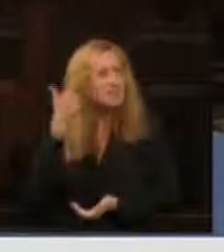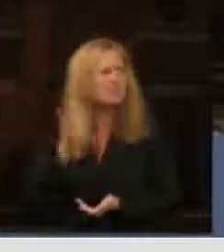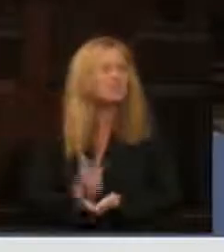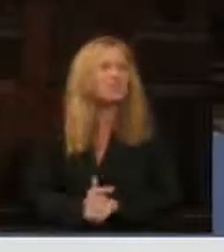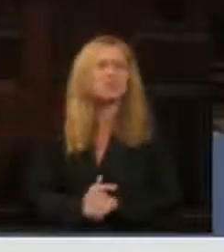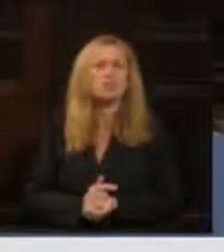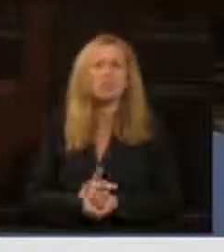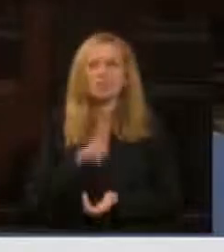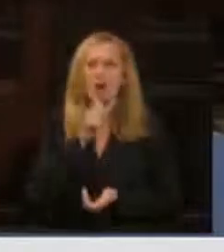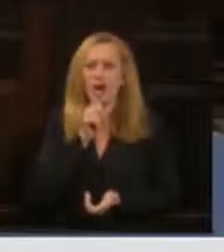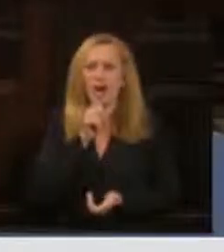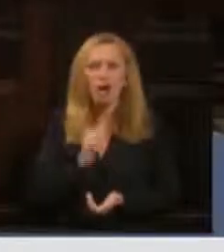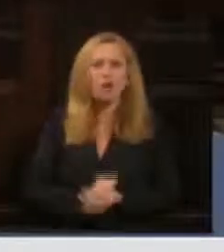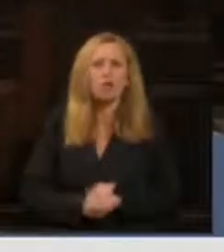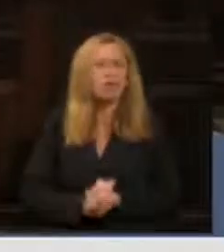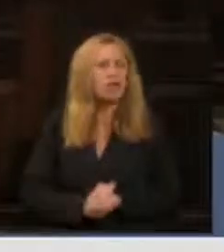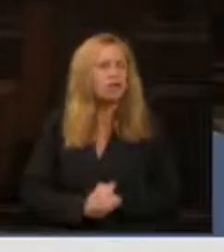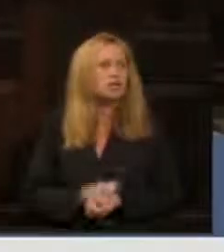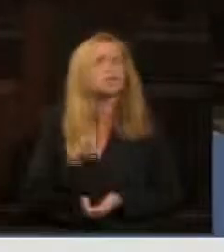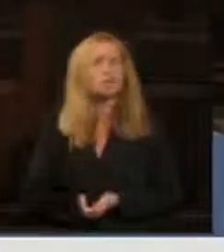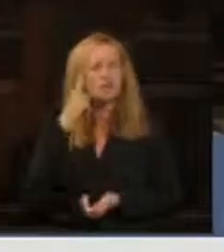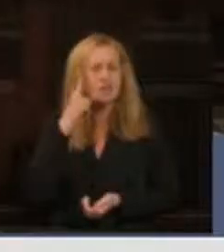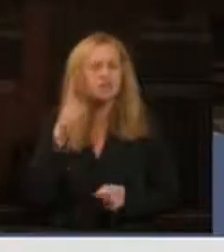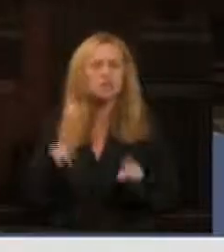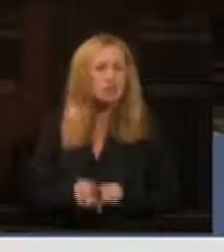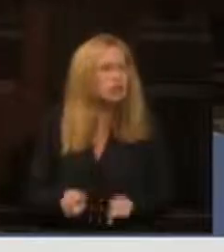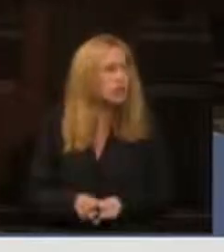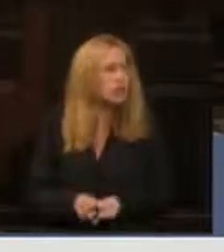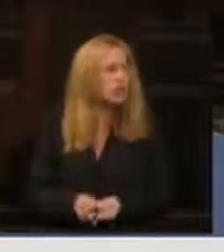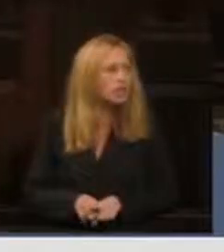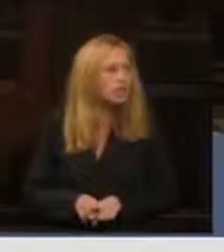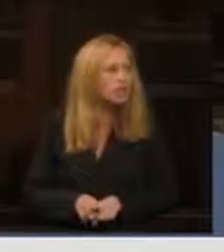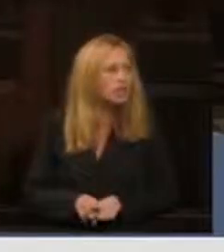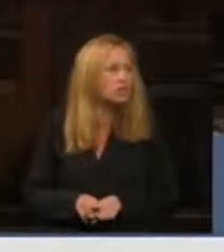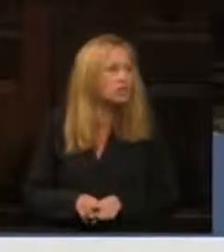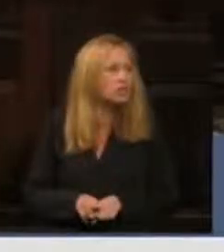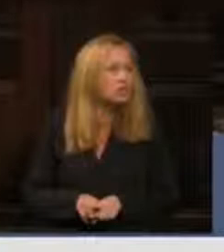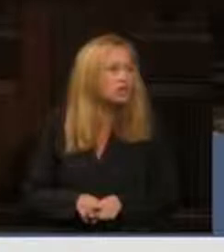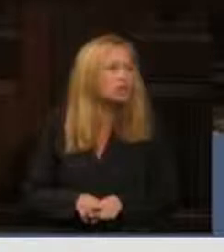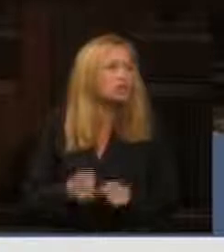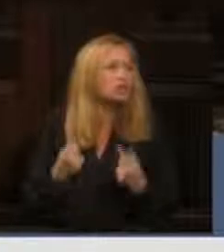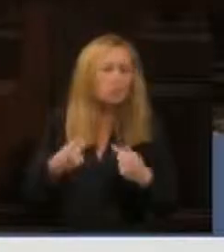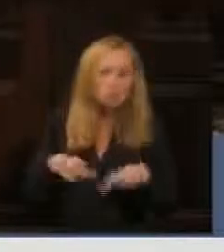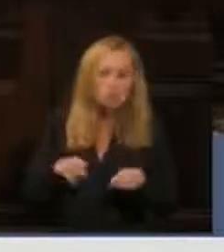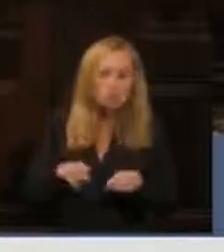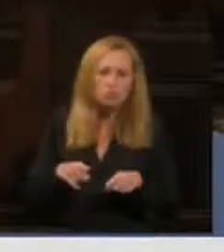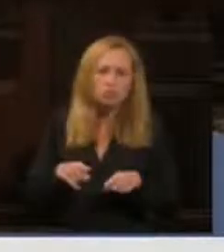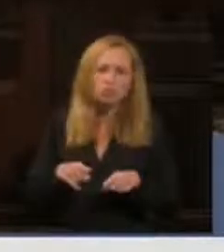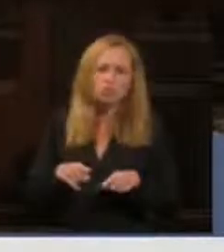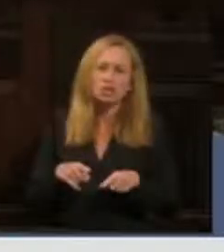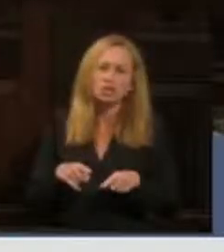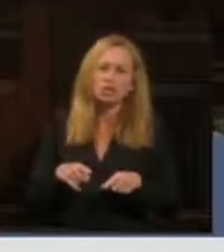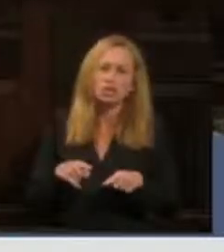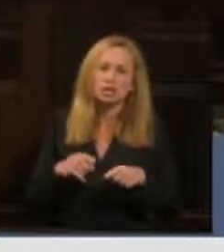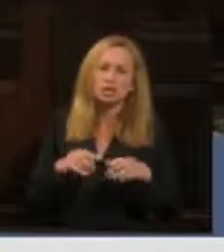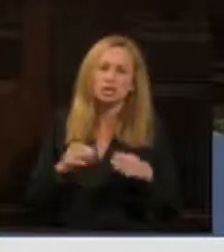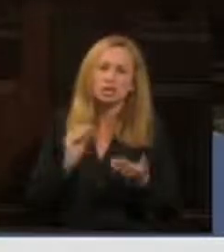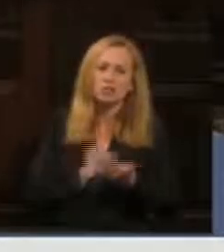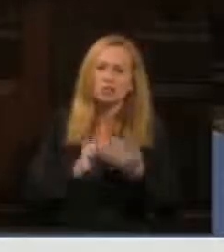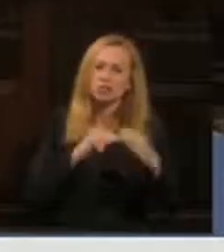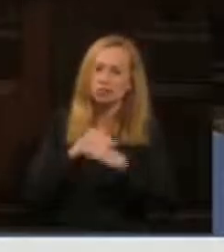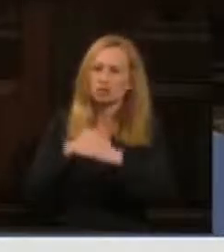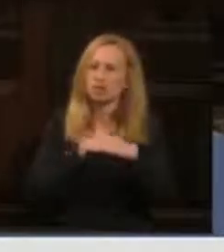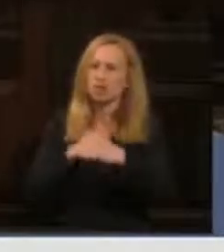da Água, a gente tem que pensar também o combate às desigualdades sociais, o combate